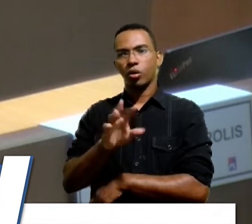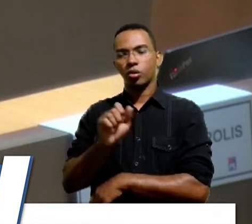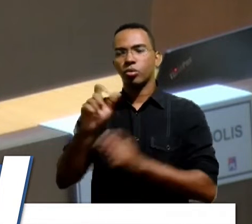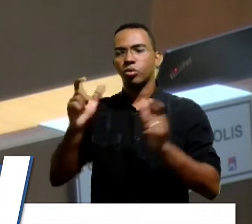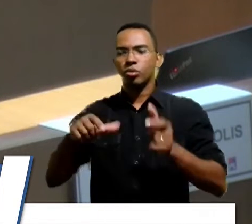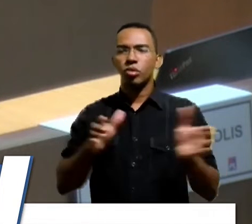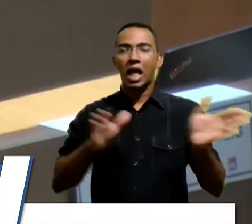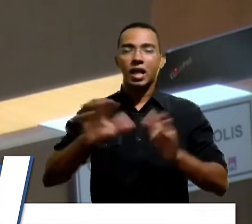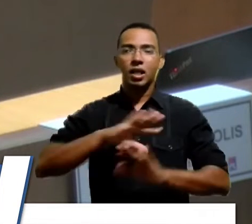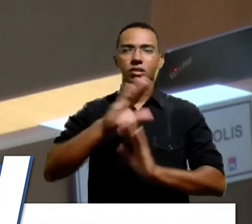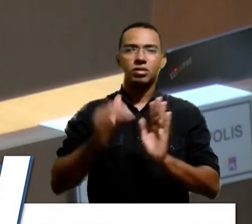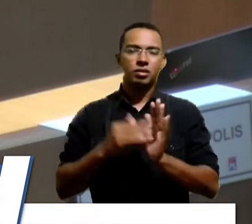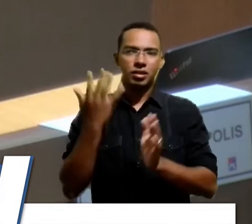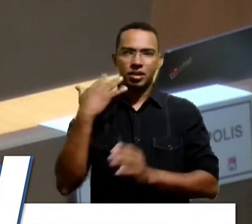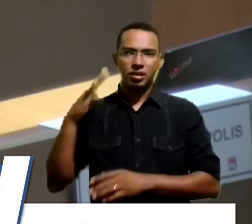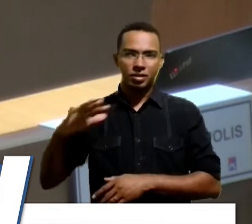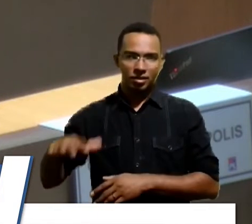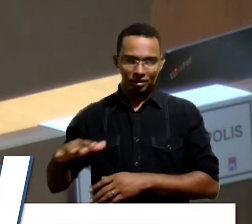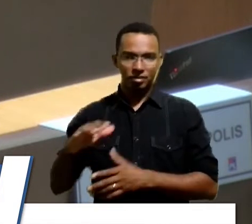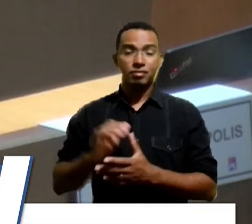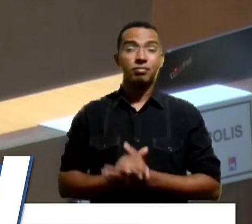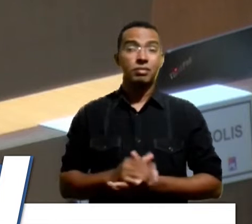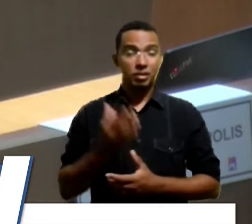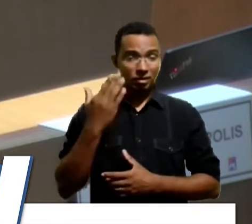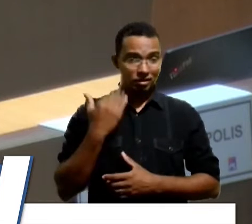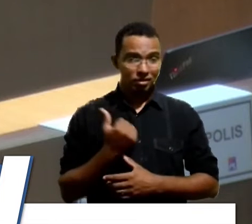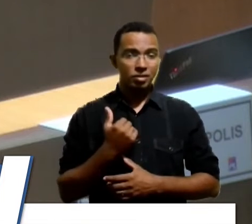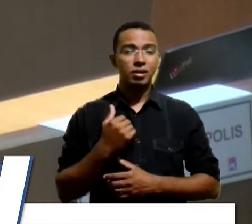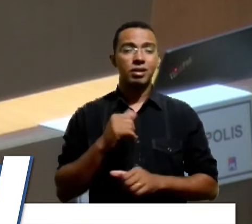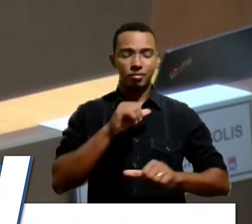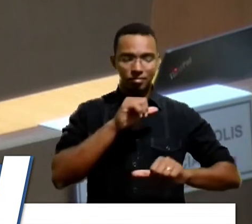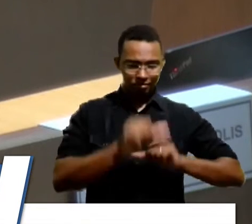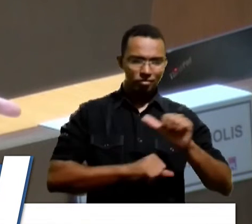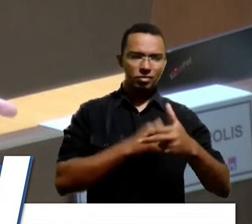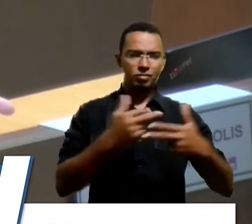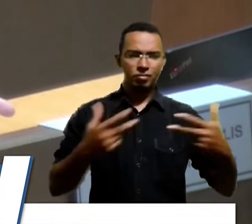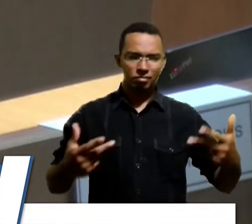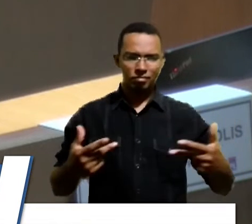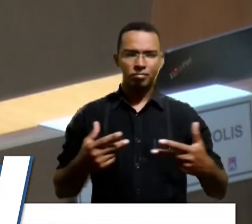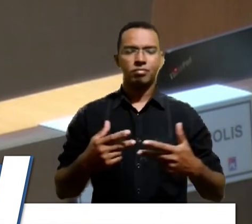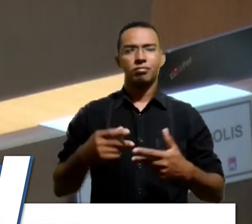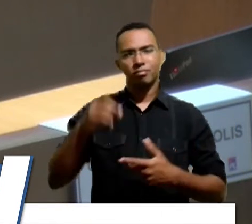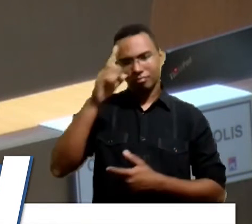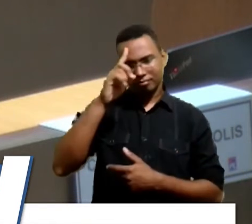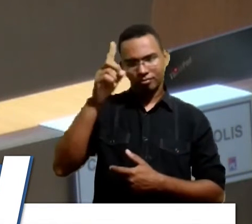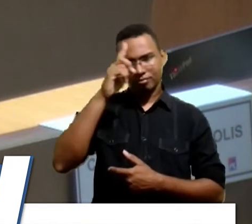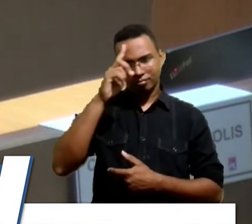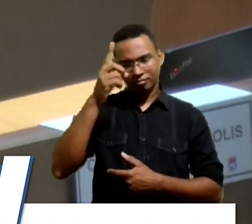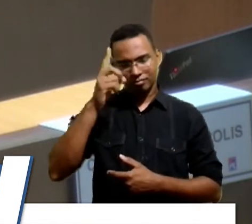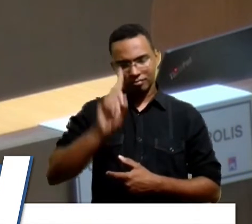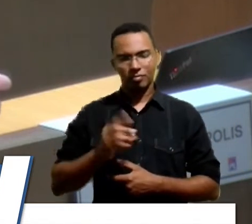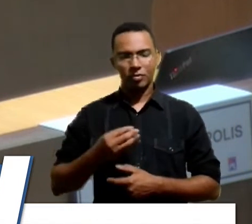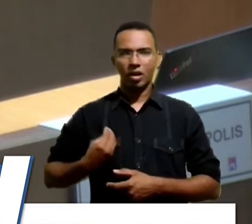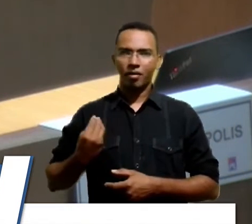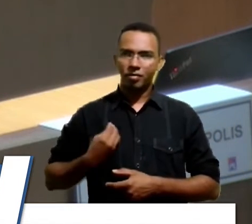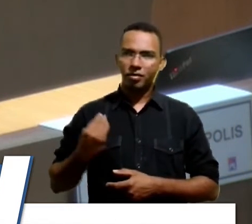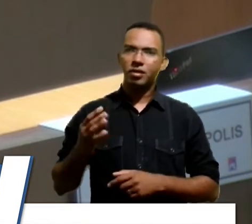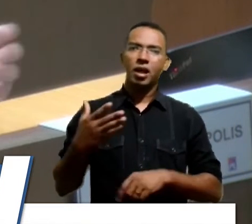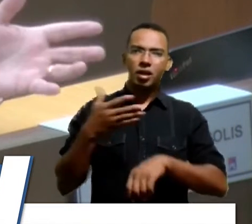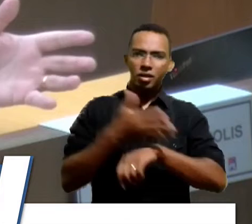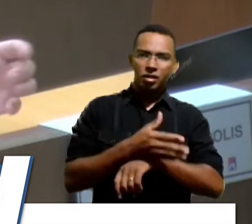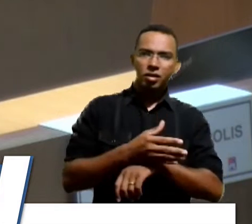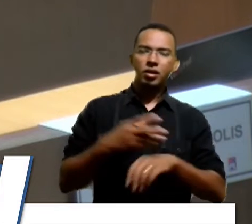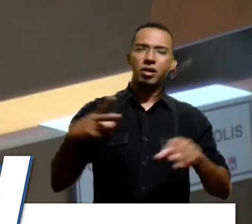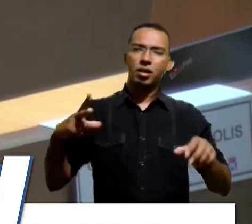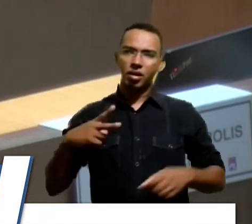para todas as crianças. E sei que isso muda muitas coisas no olhar e na vida da criança, sim. Às vezes a gente vai em festas particulares,